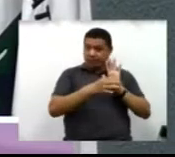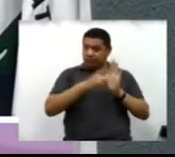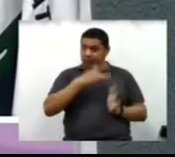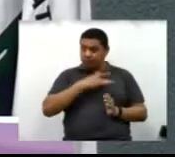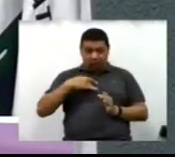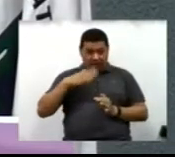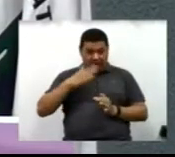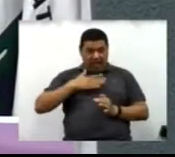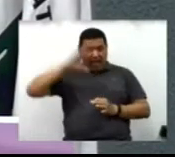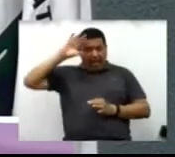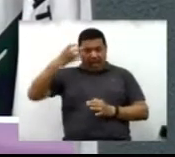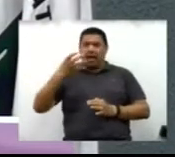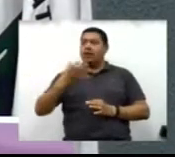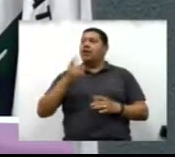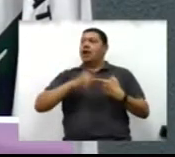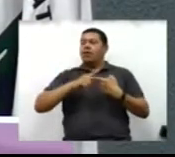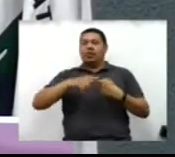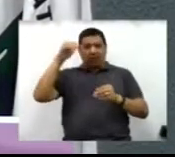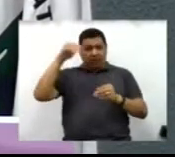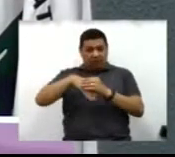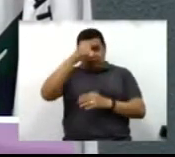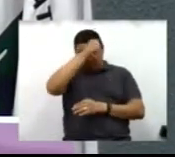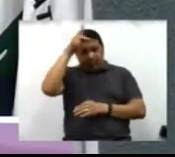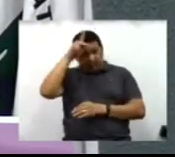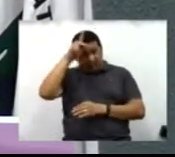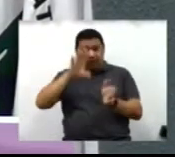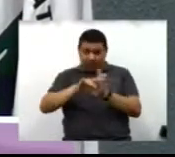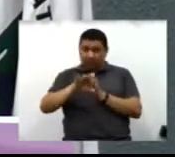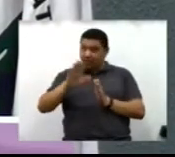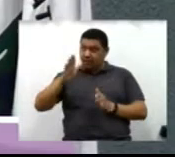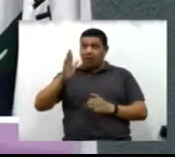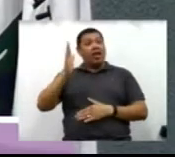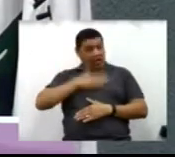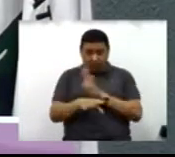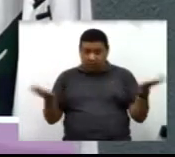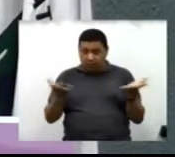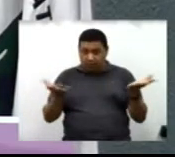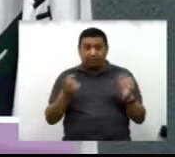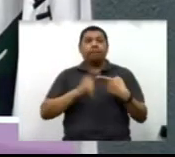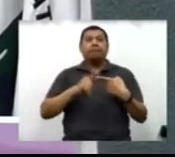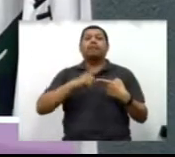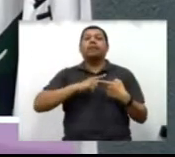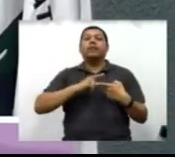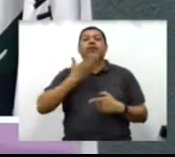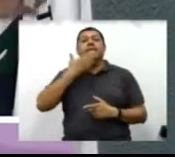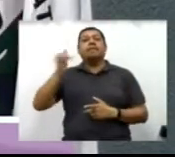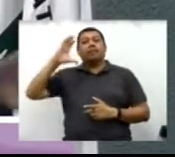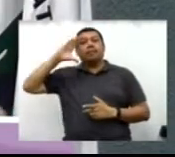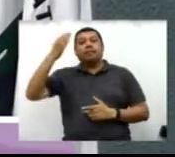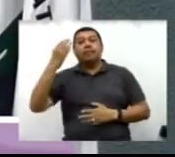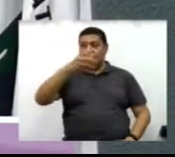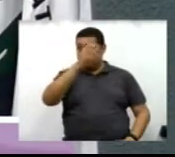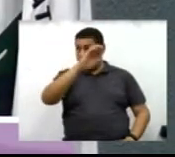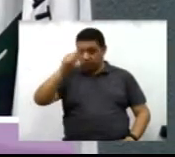tomar sou eu. Quem foi para a urna e foi eleito para ser prefeito e governar essa cidade, foi eu, para tomar as melhores decisões para